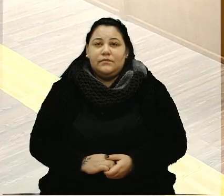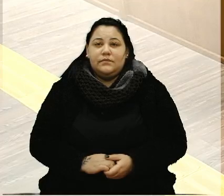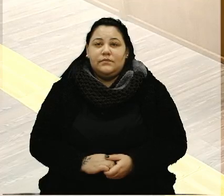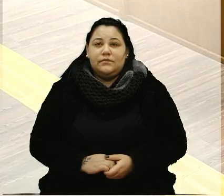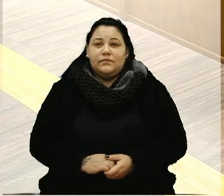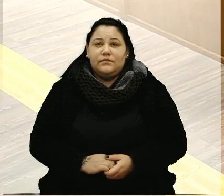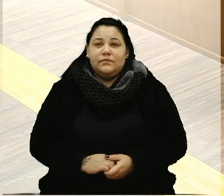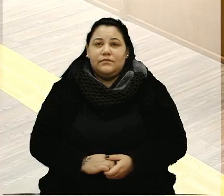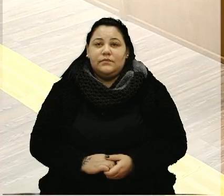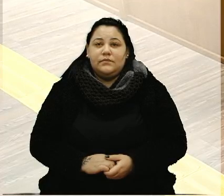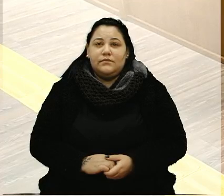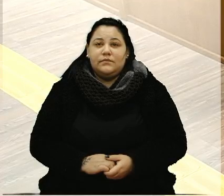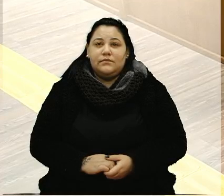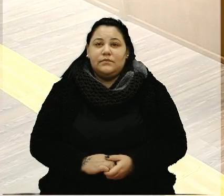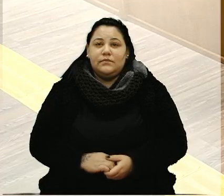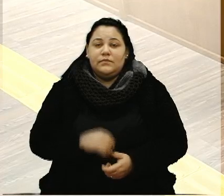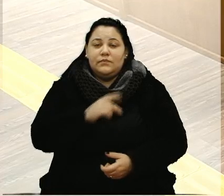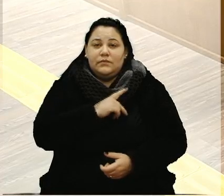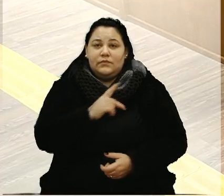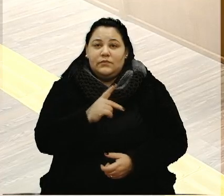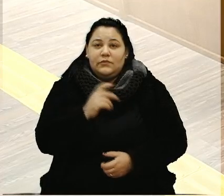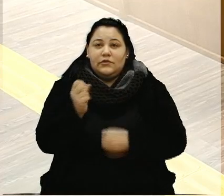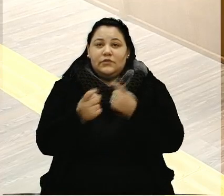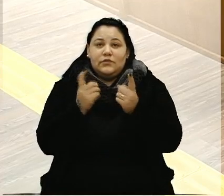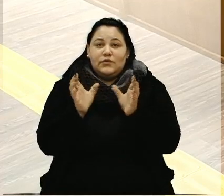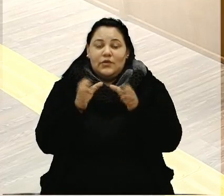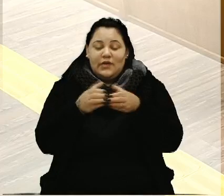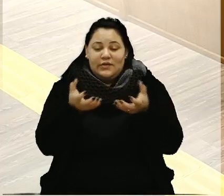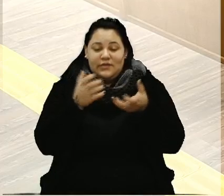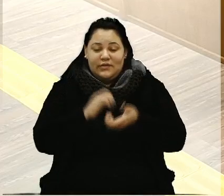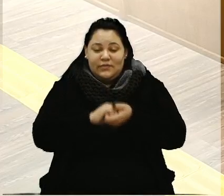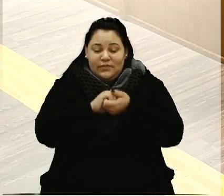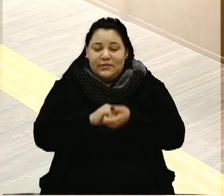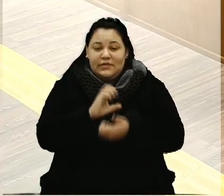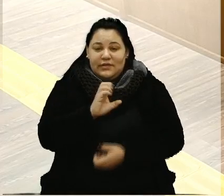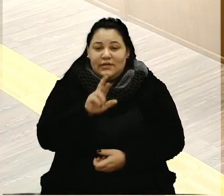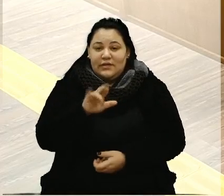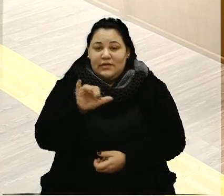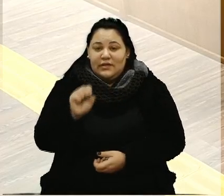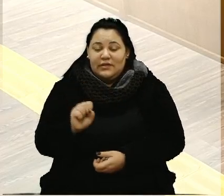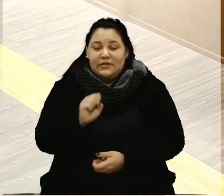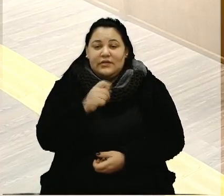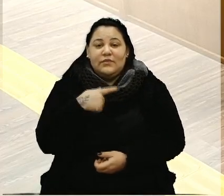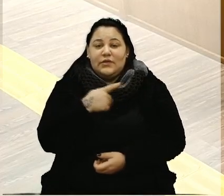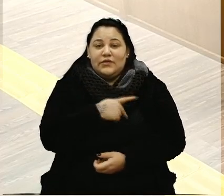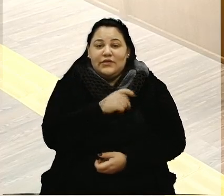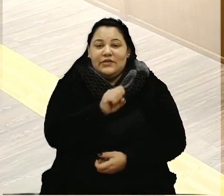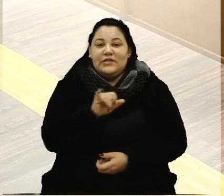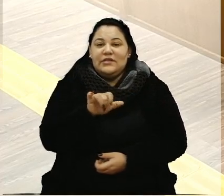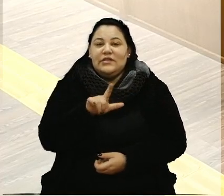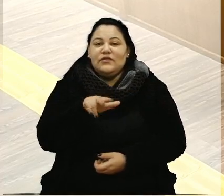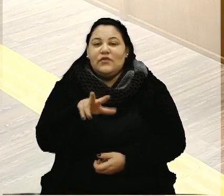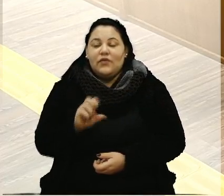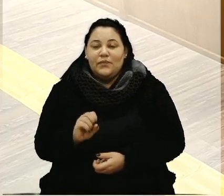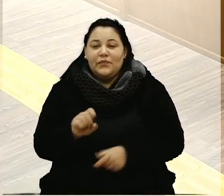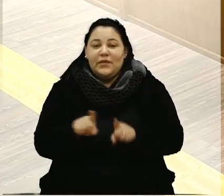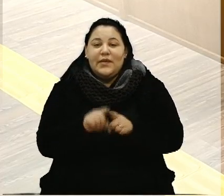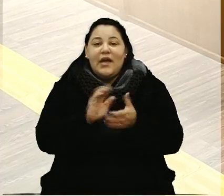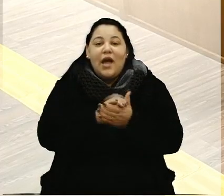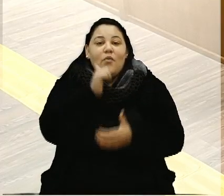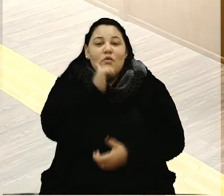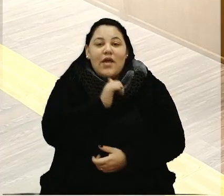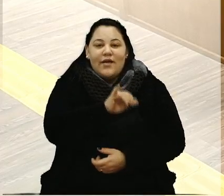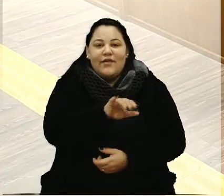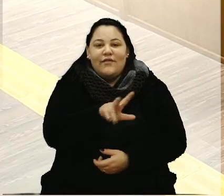Senhora presidente, novos colegas, quero saudar a Cristiane Machado, o pastor Silvio, a esposa, o Evair,